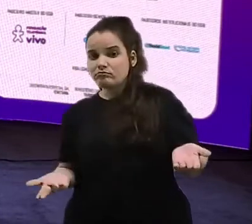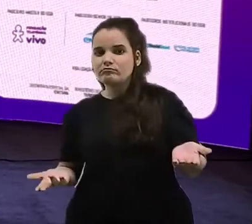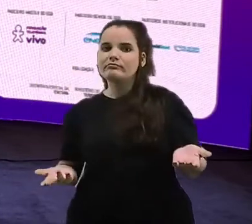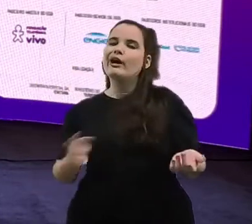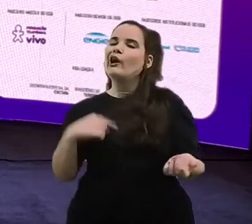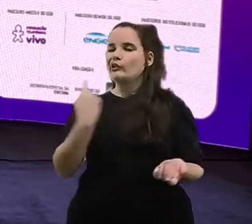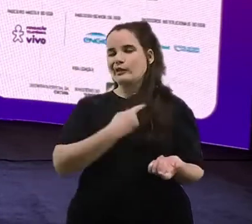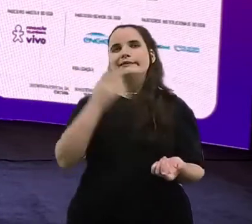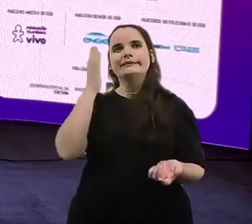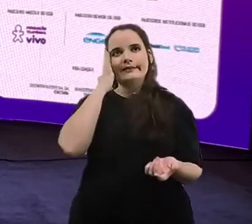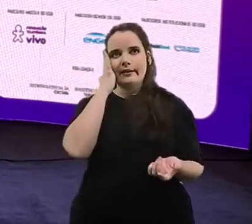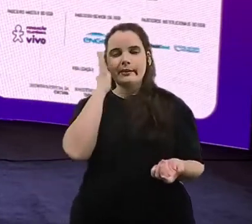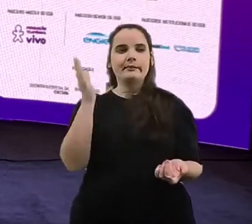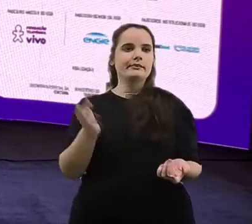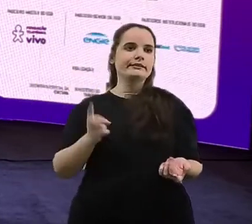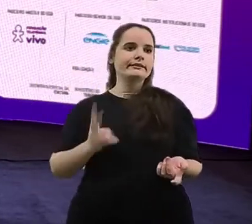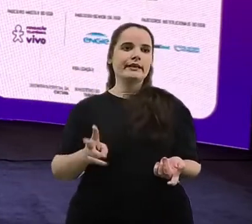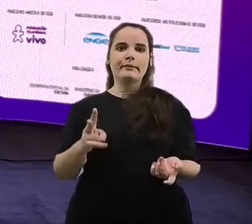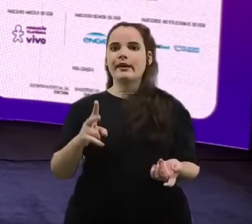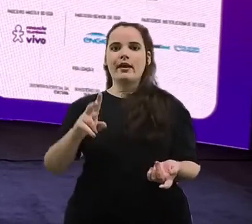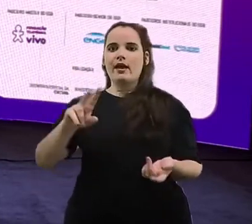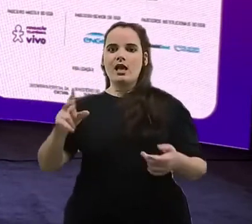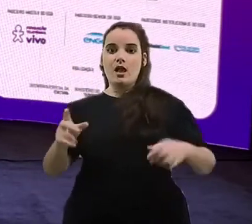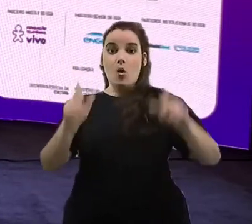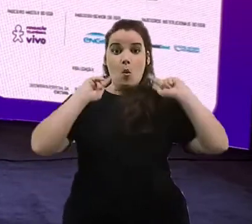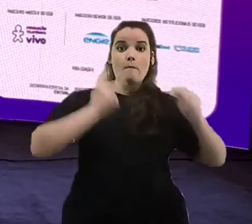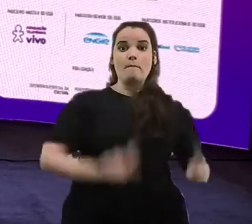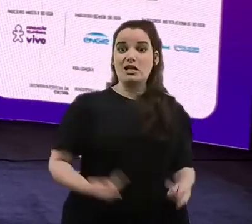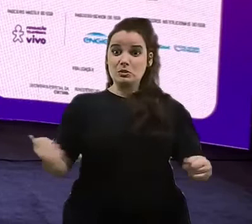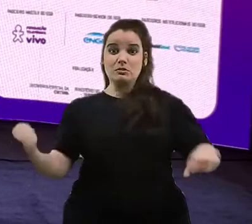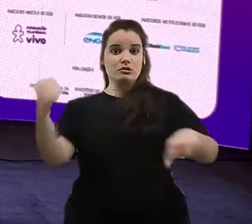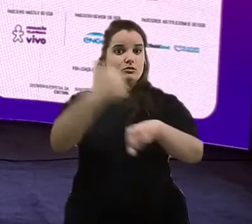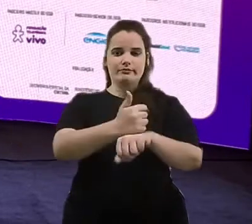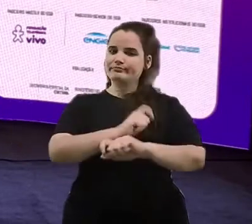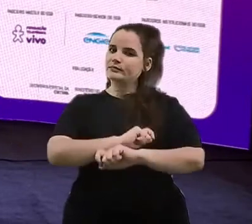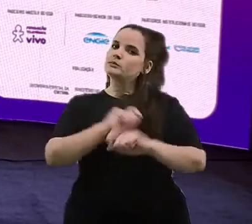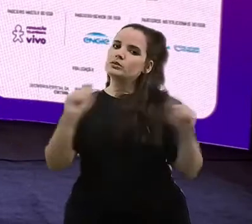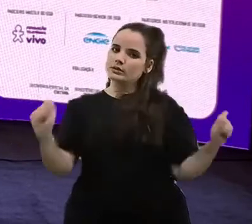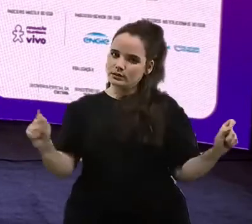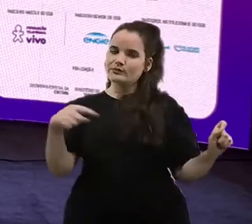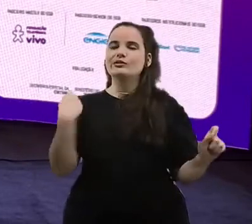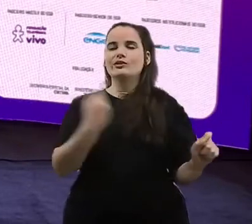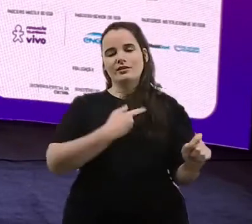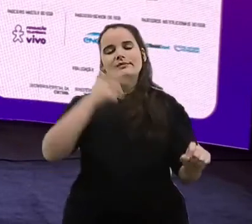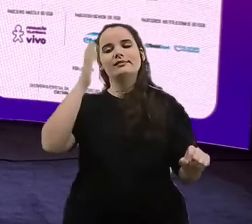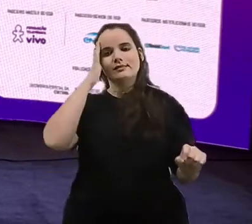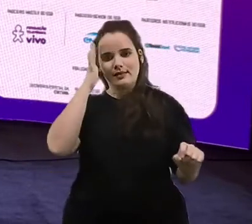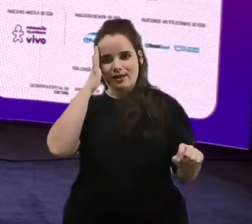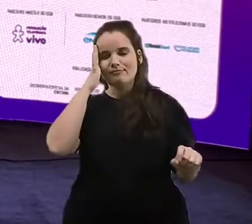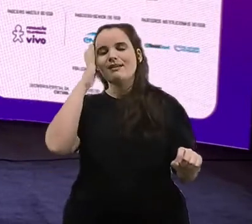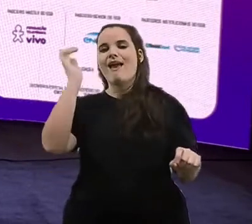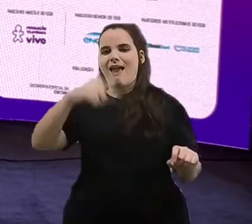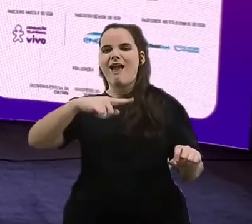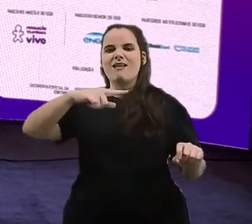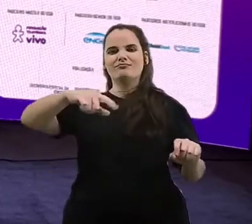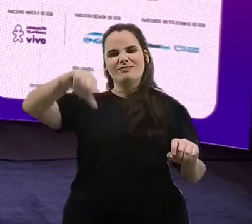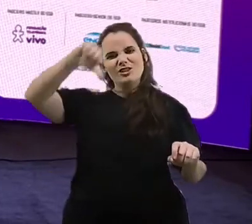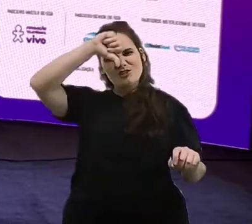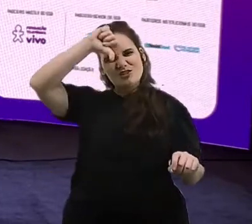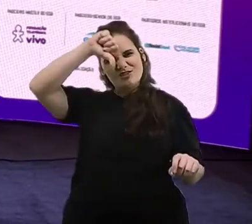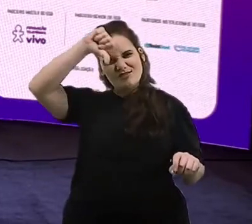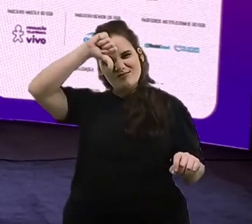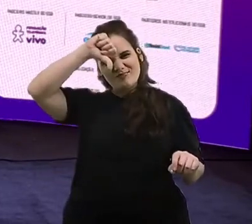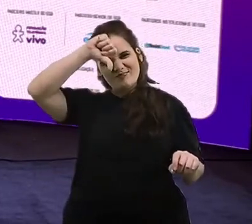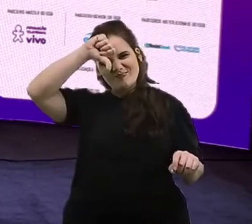ponto, né, o que vai substituir o humano, enfim, temos vários dogmas, estigmas, não só sobre inteligência artificial, mas